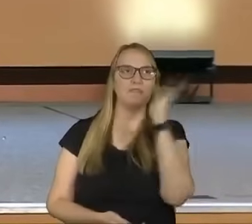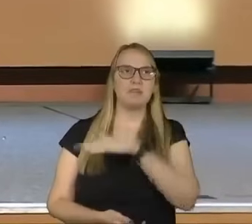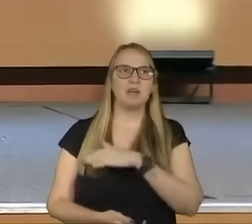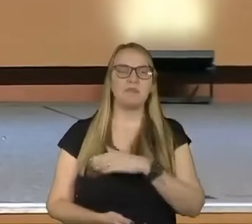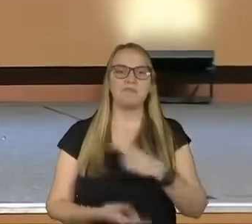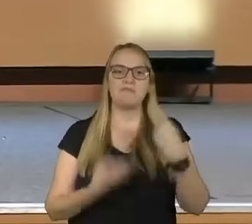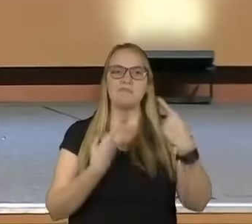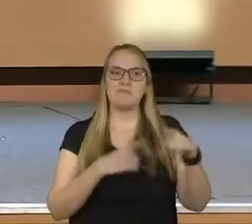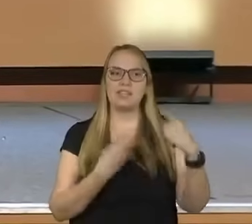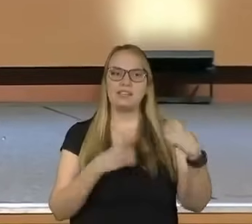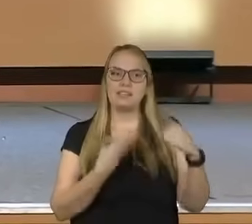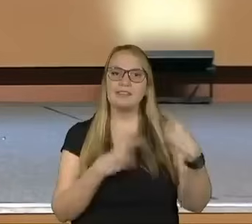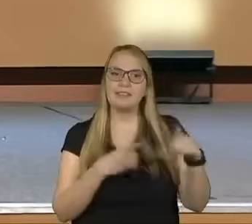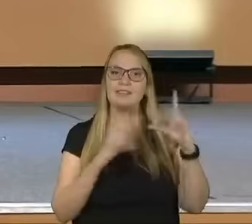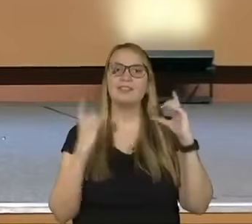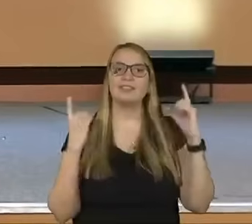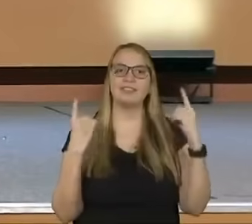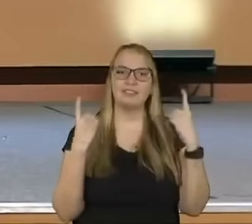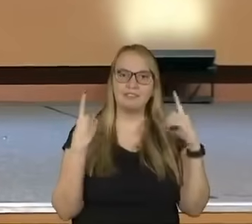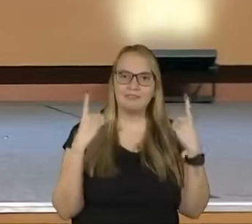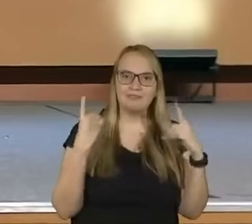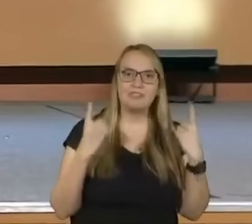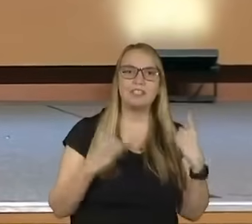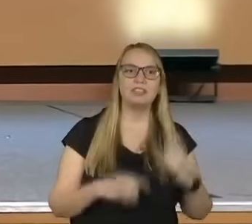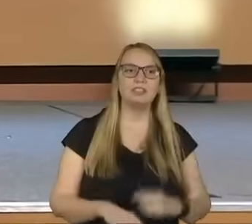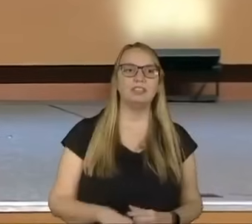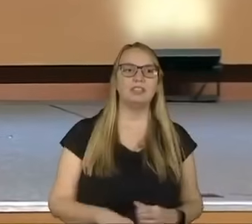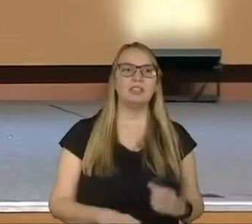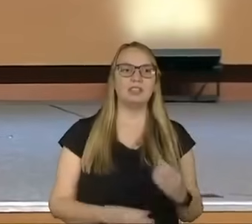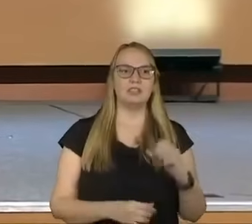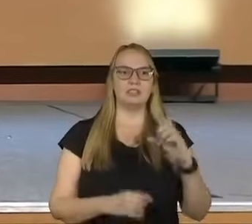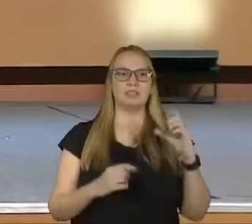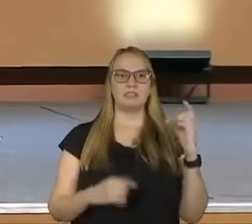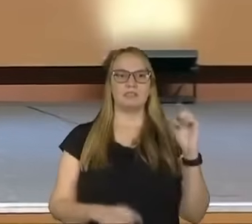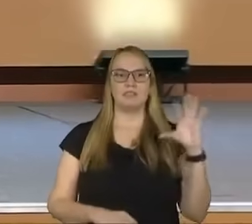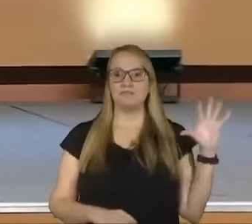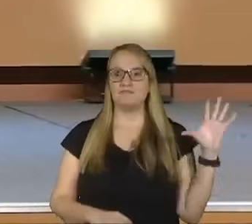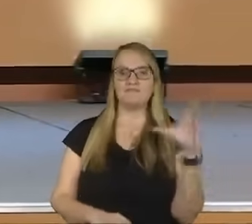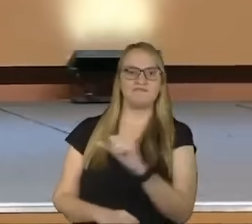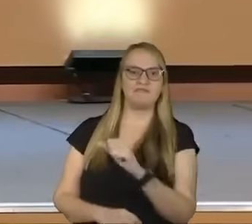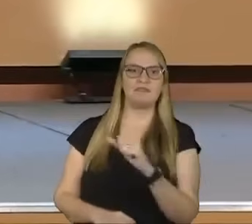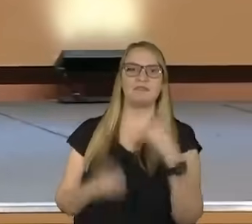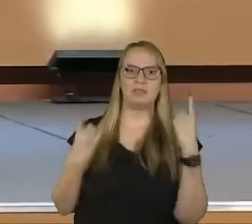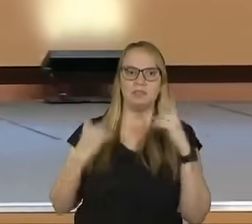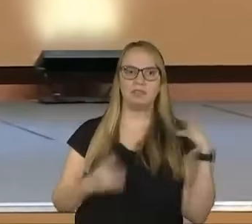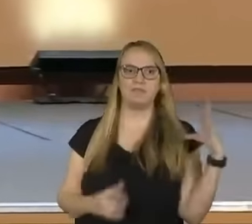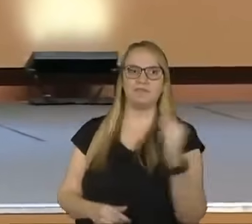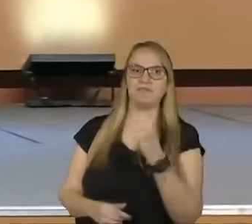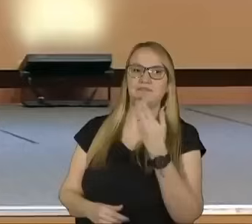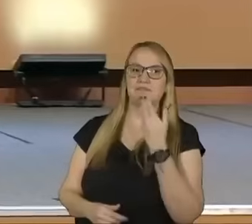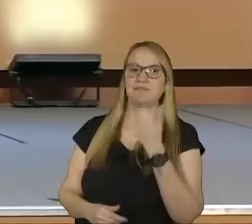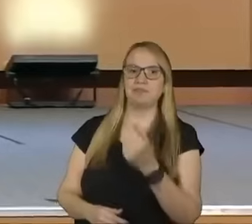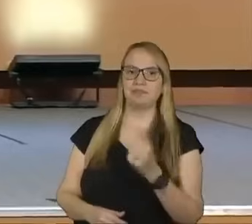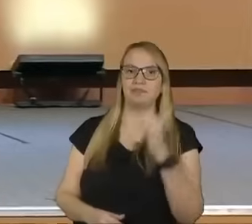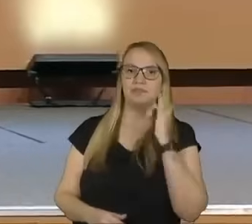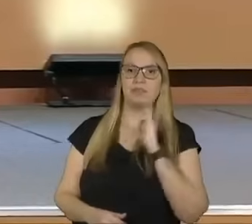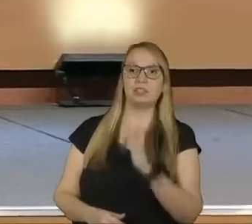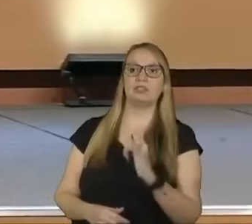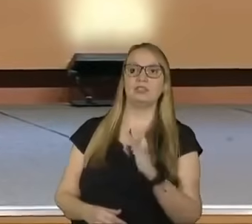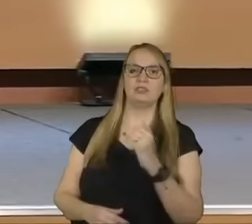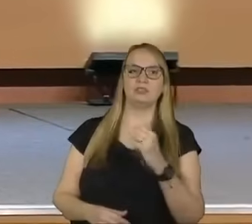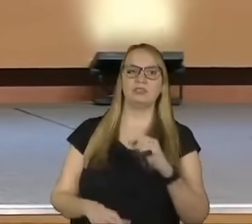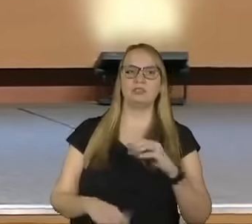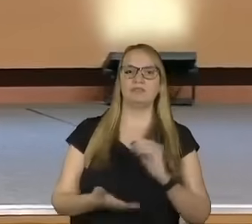implacavelmente Davi e quando o cara tá na mão de Davi e a turma tá toda Teve até profecia Só faltou língua estranha que não tinha